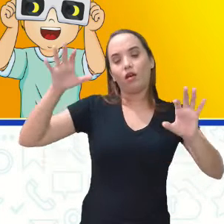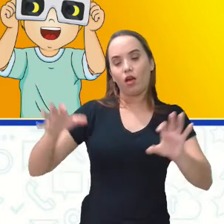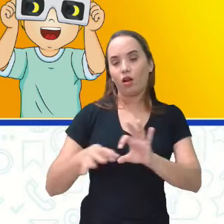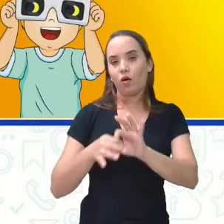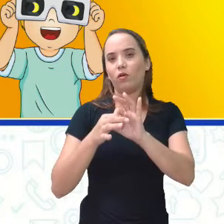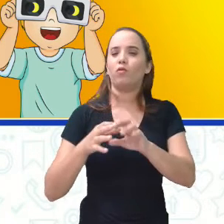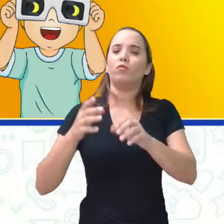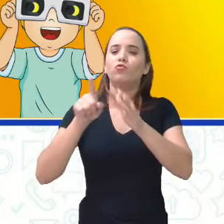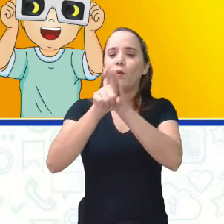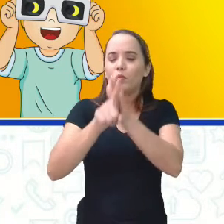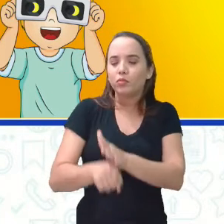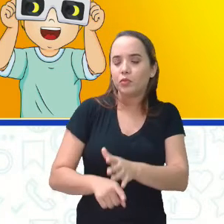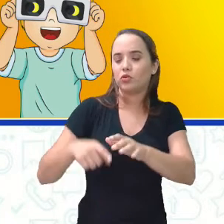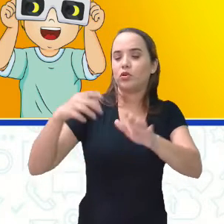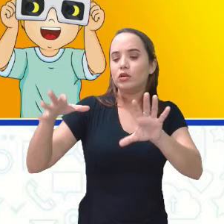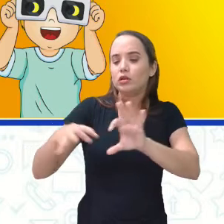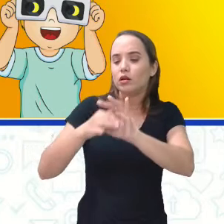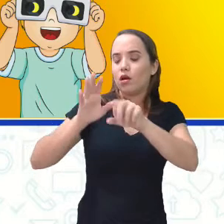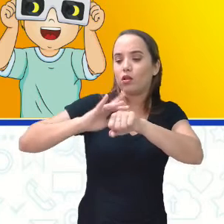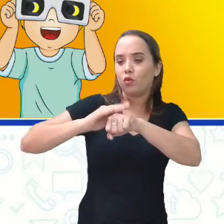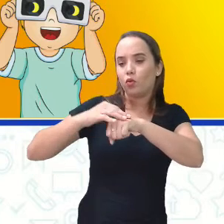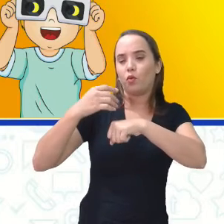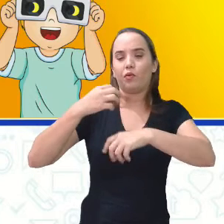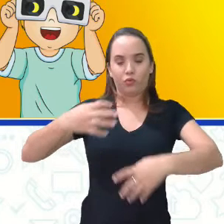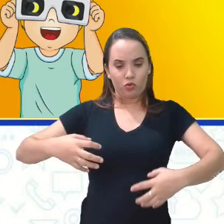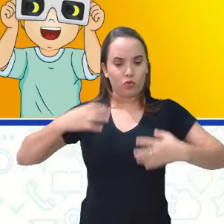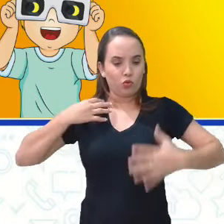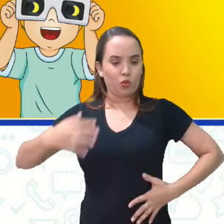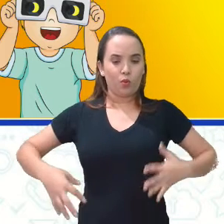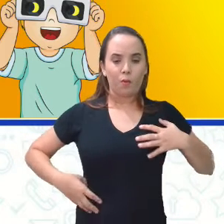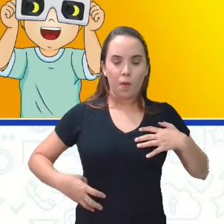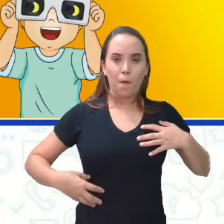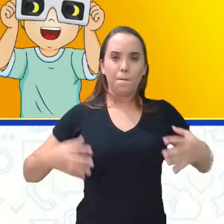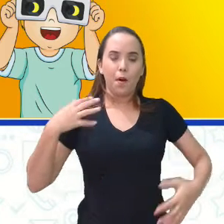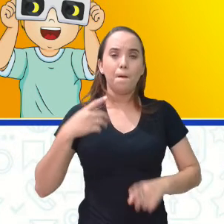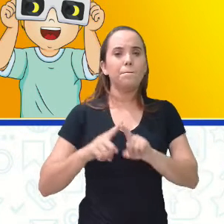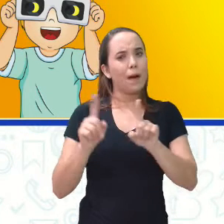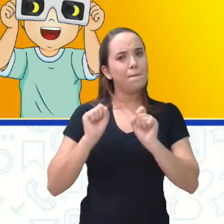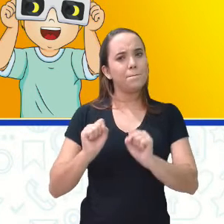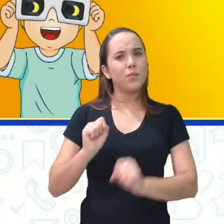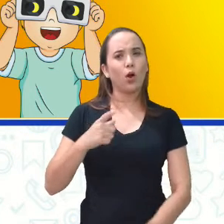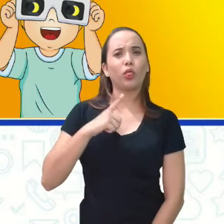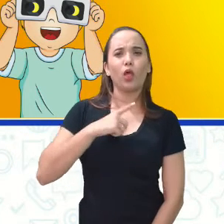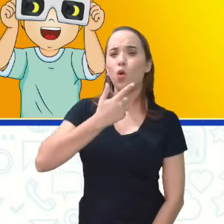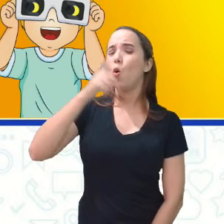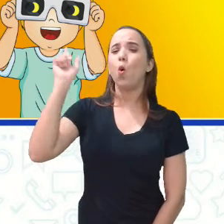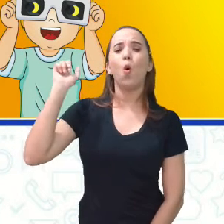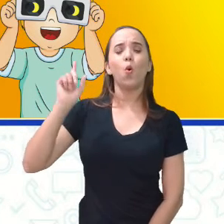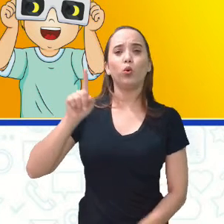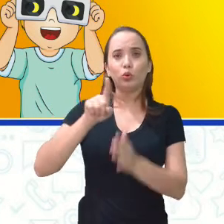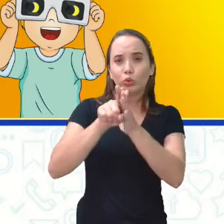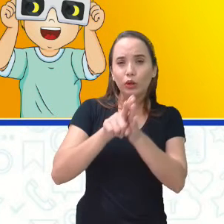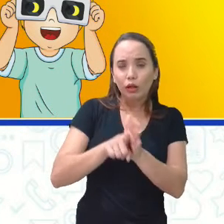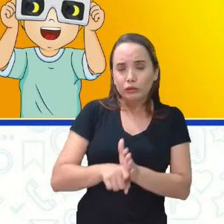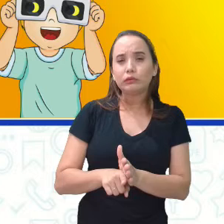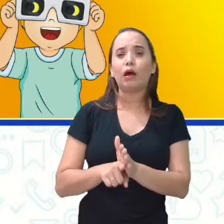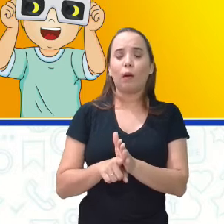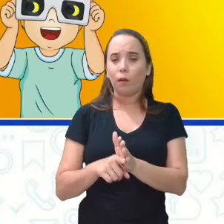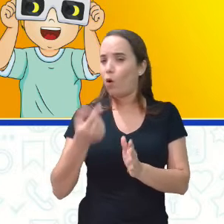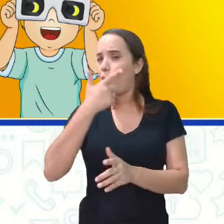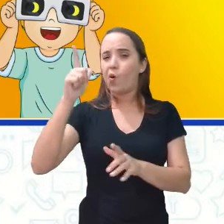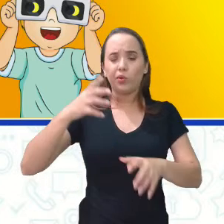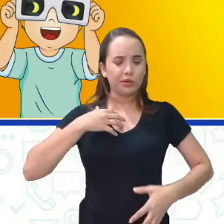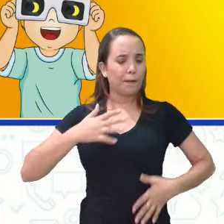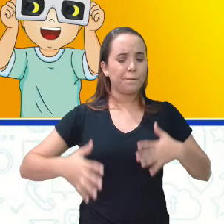pulmões, mas pode ter aí de um pé, de uma perna, de um braço. Então, às vezes esses exames são feitos e